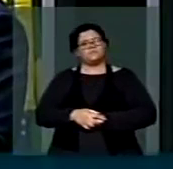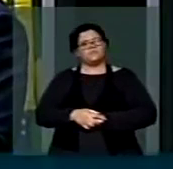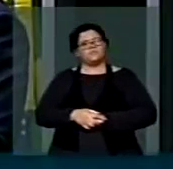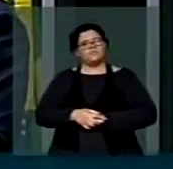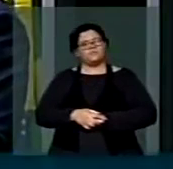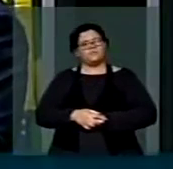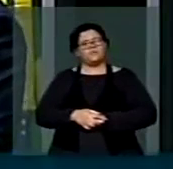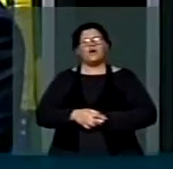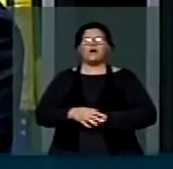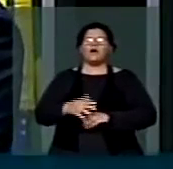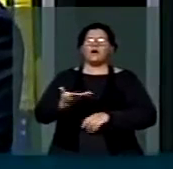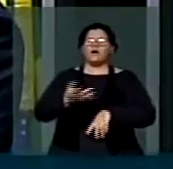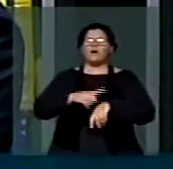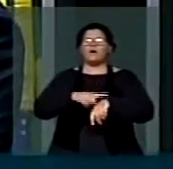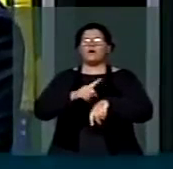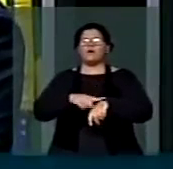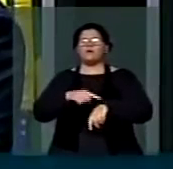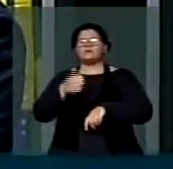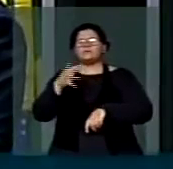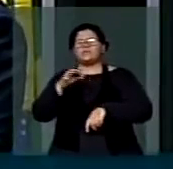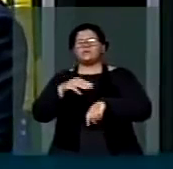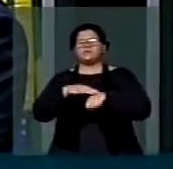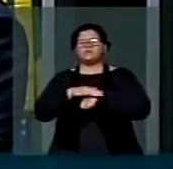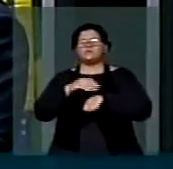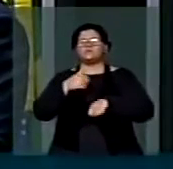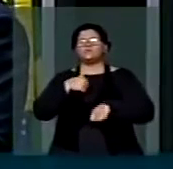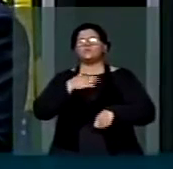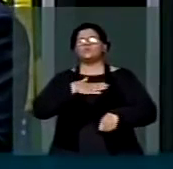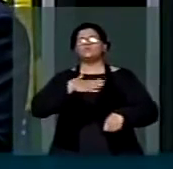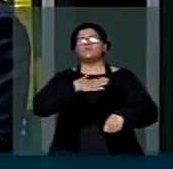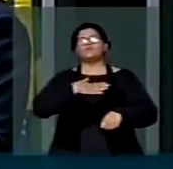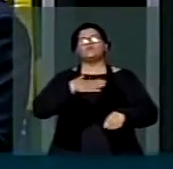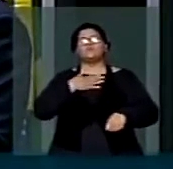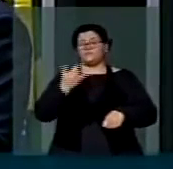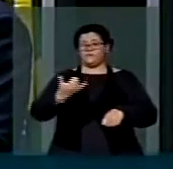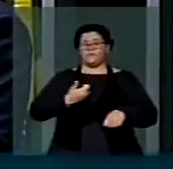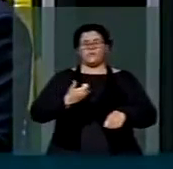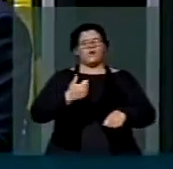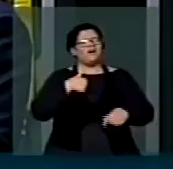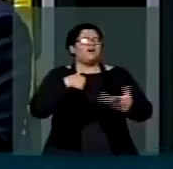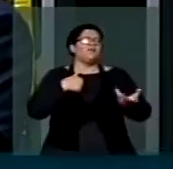deputado Isalci, ela falou: eu gostaria de falar com a minha filha,